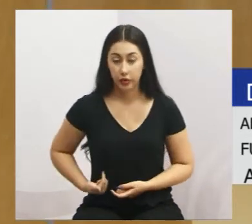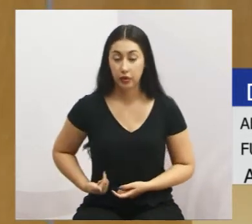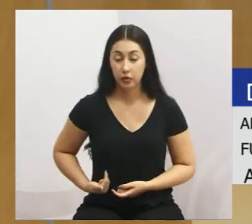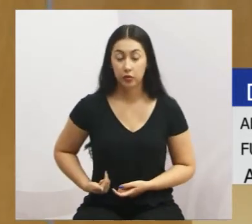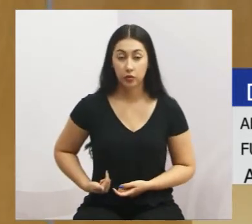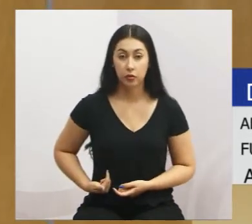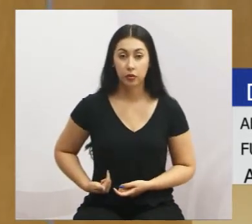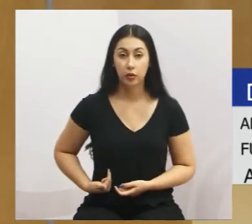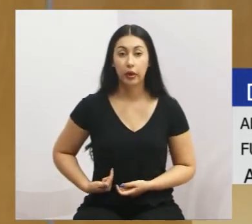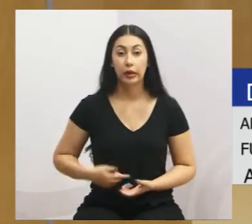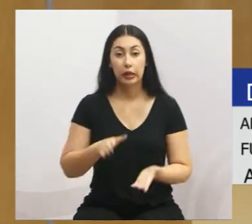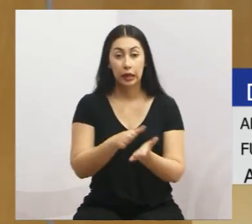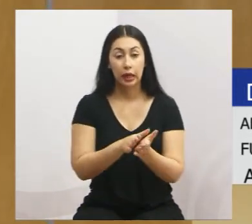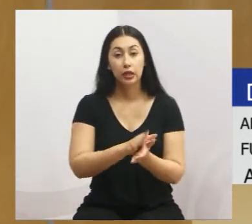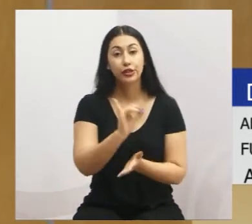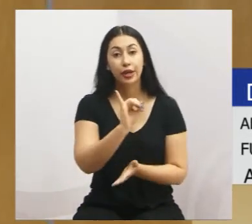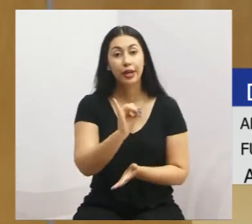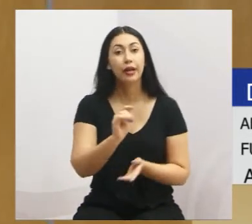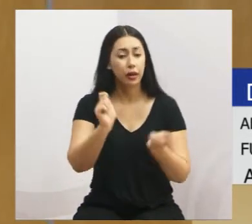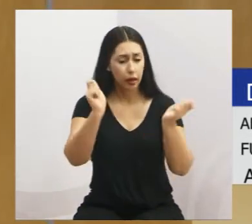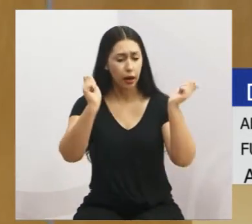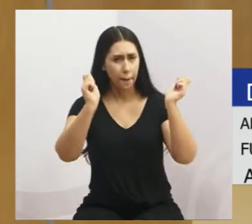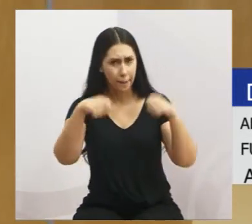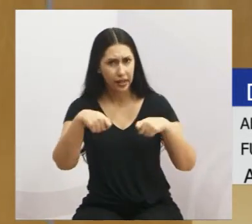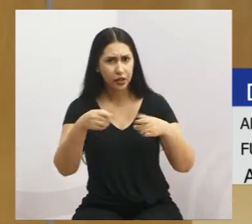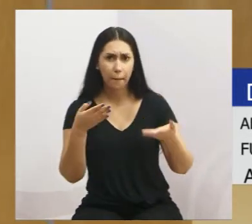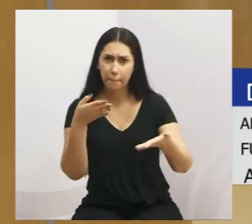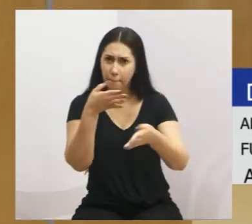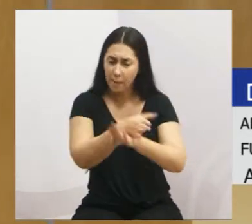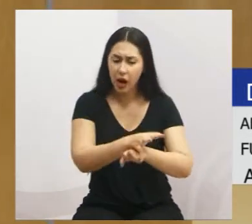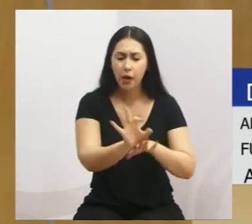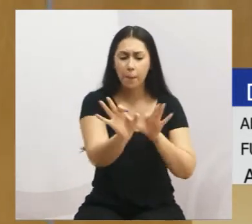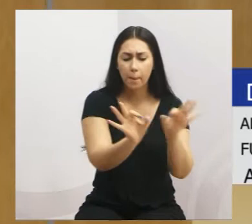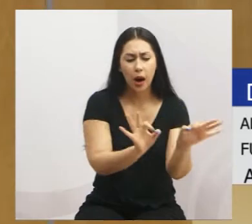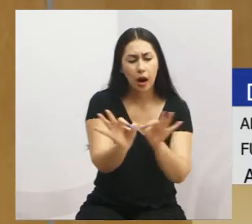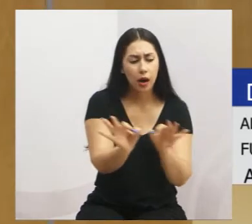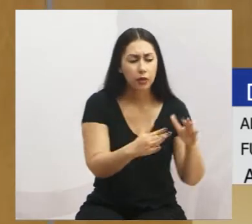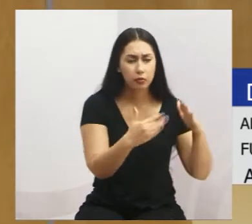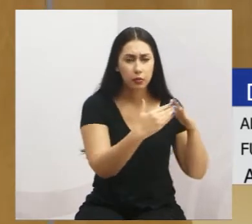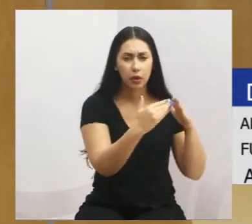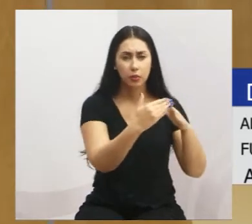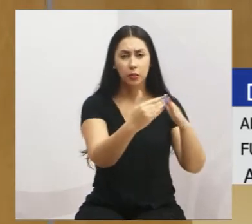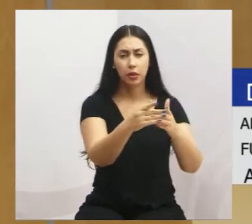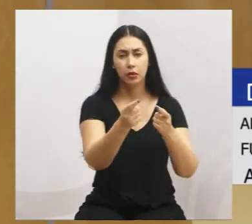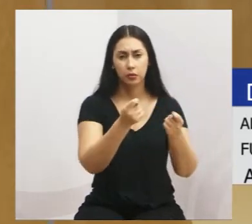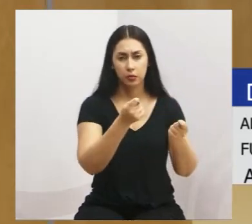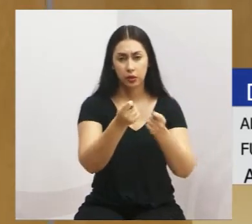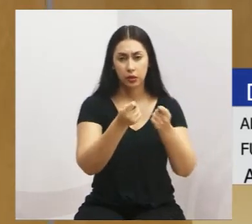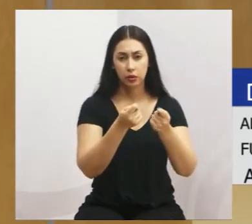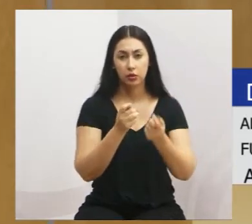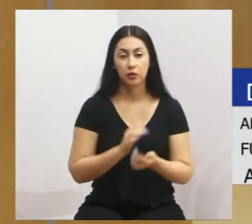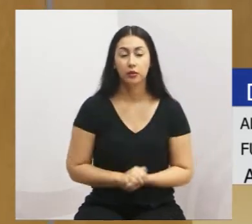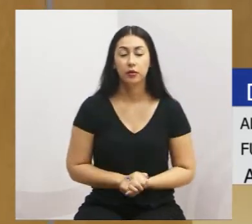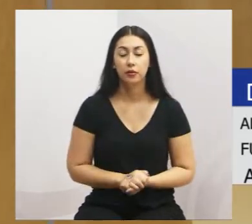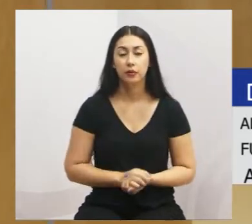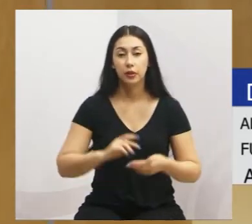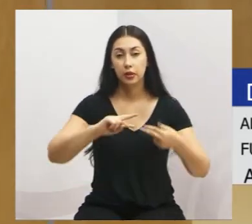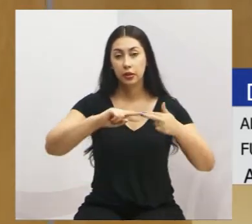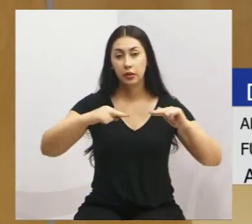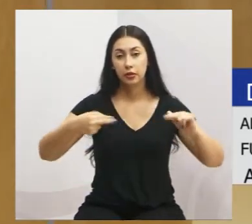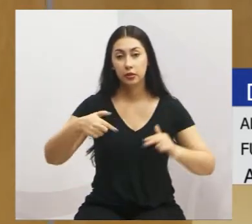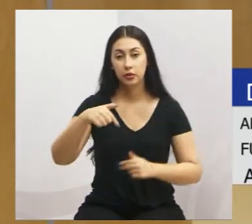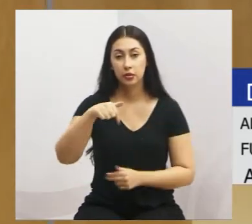para que o município esteja apto a aderir ao programa e projetos dessa esfera administrativas. Inciso